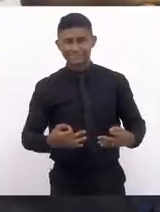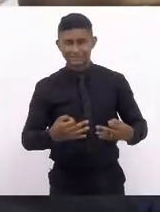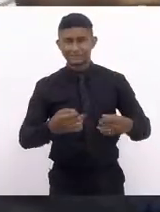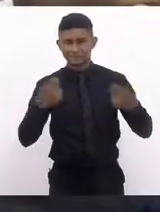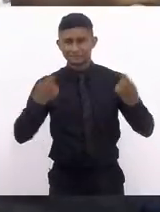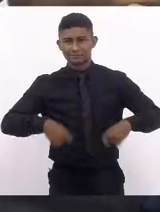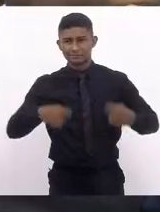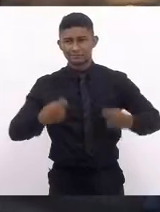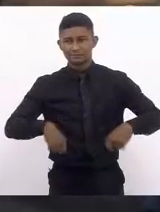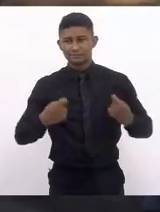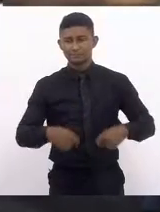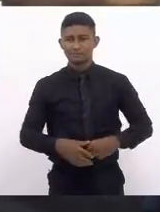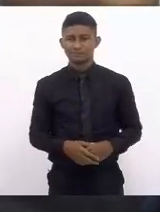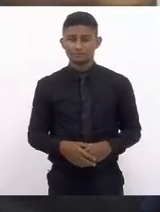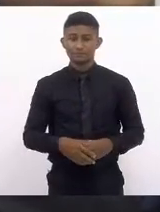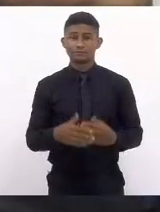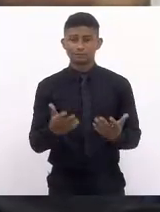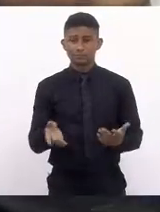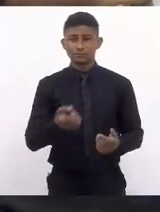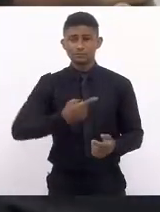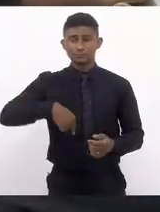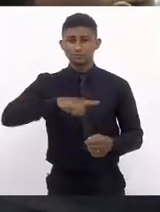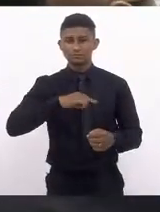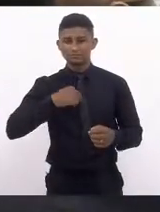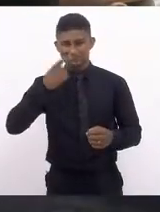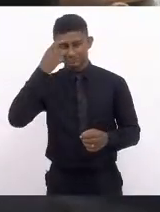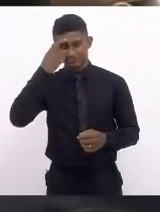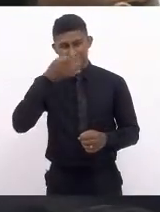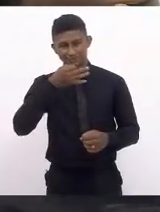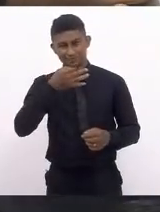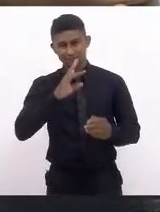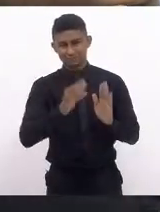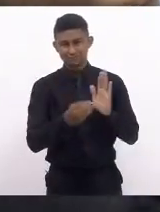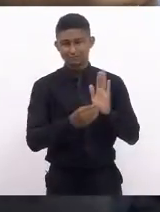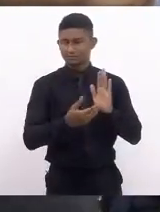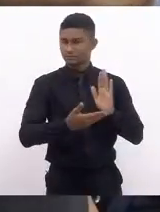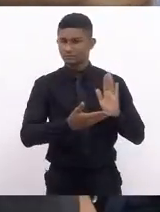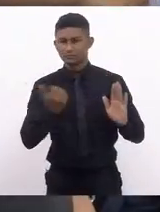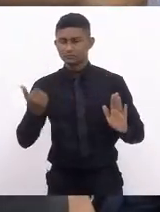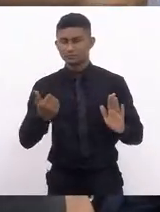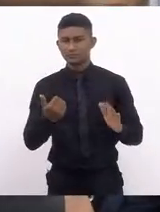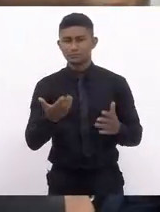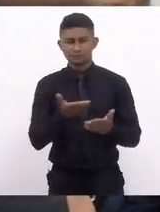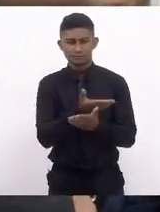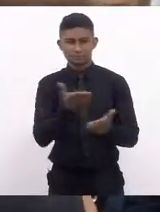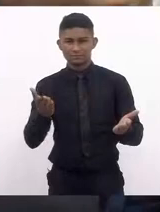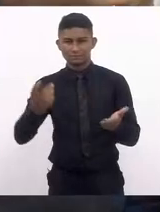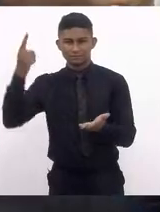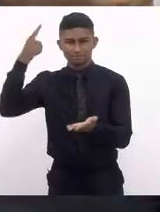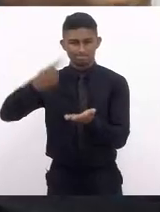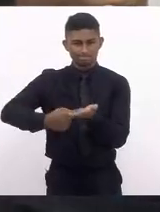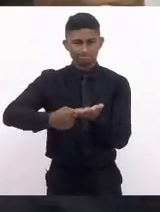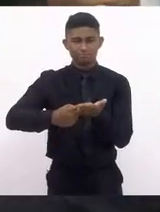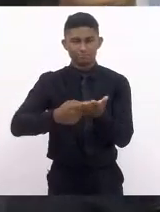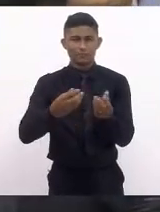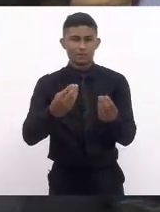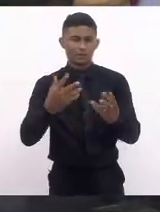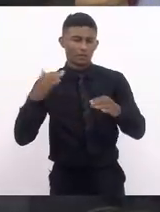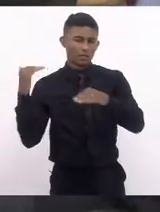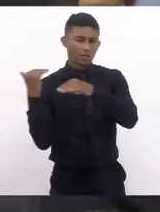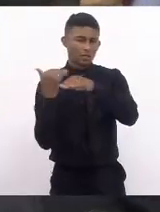Lei Então a gente vai retirar o nosso destaque buscando desse acordo que caminha no sentido da equiparação